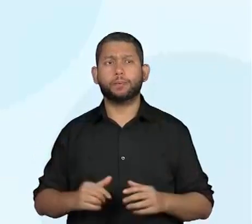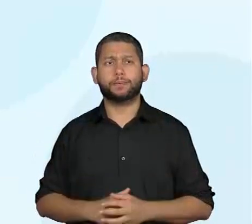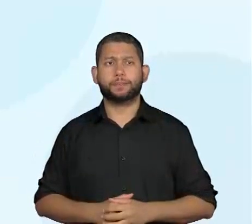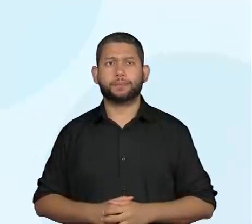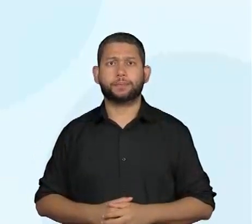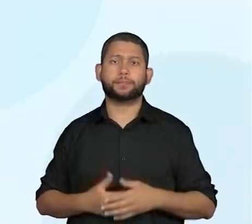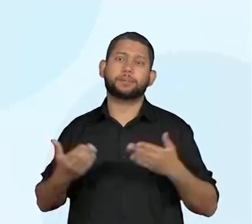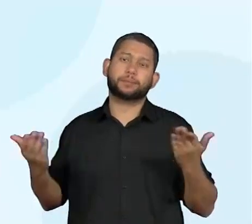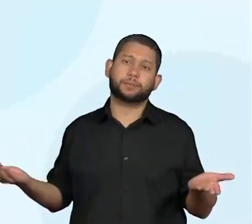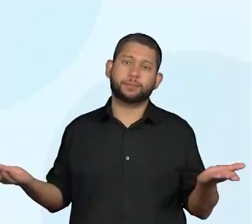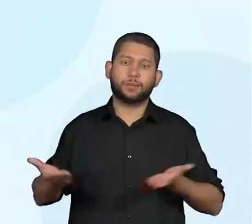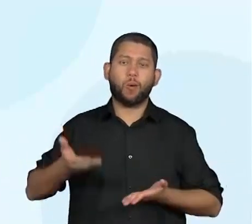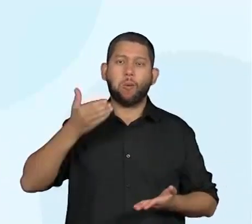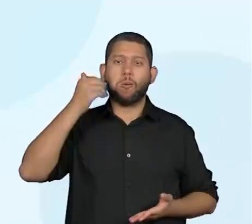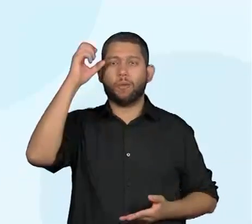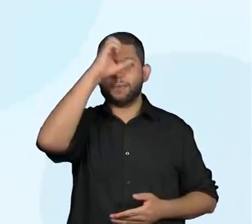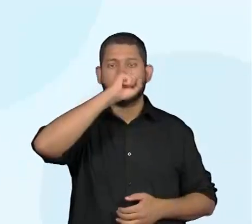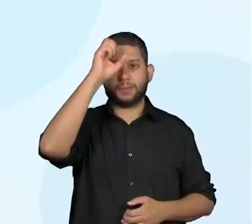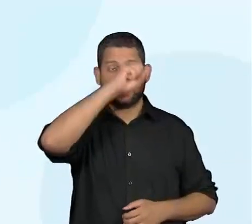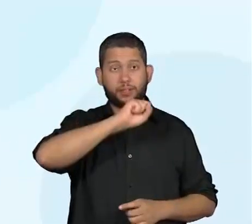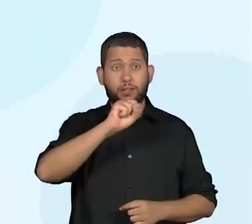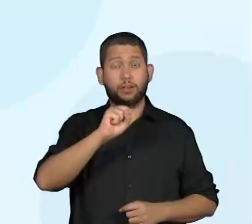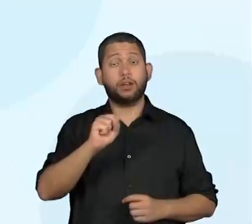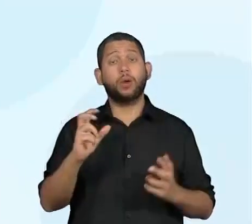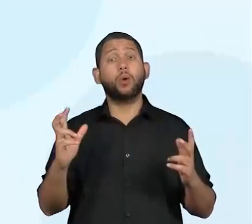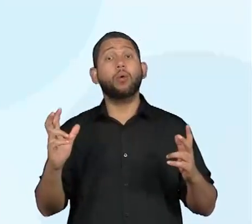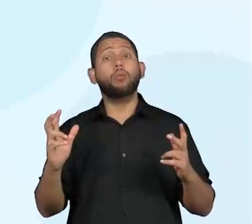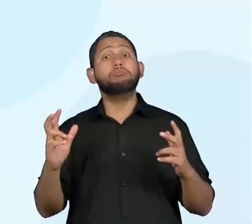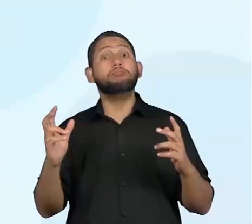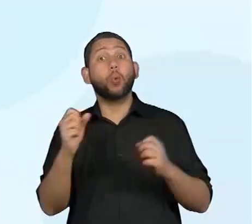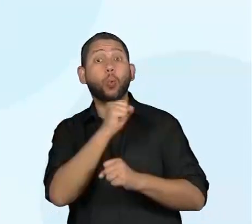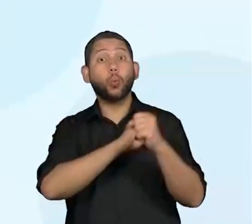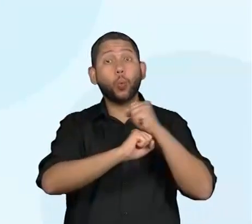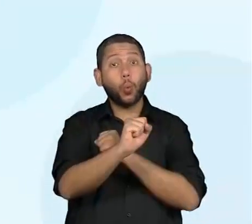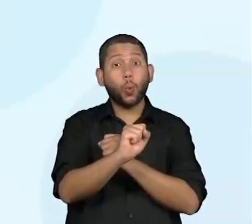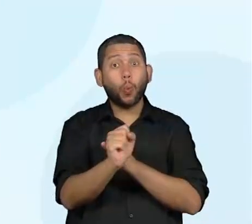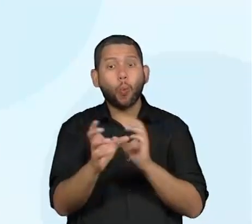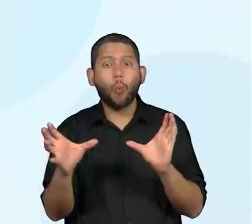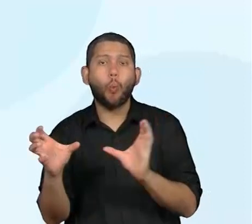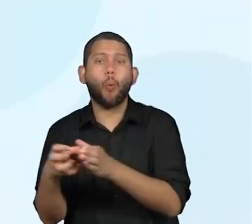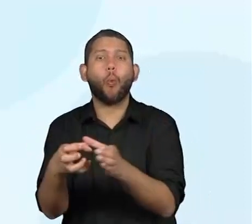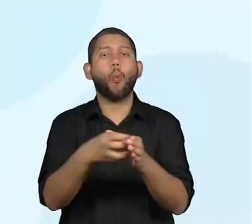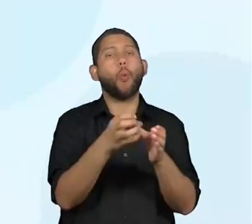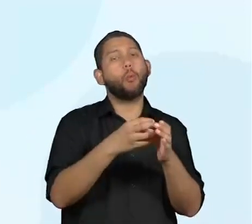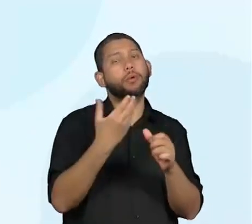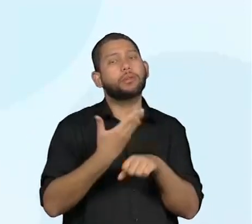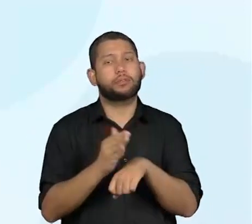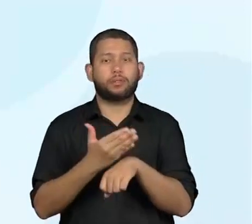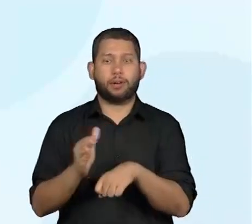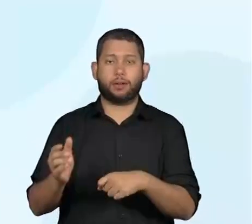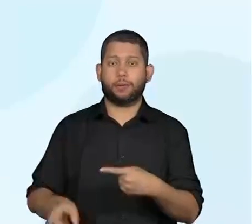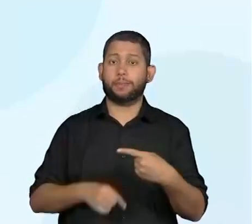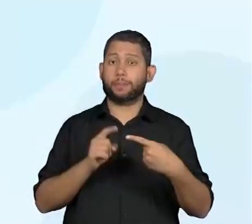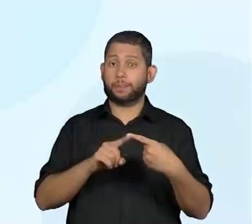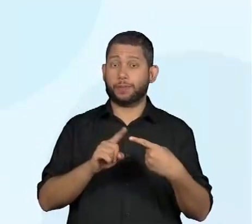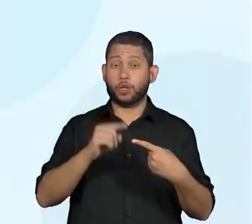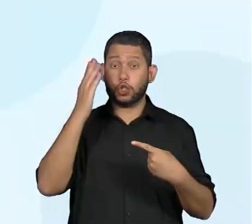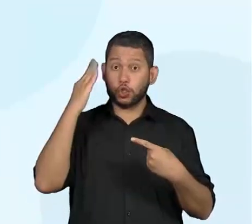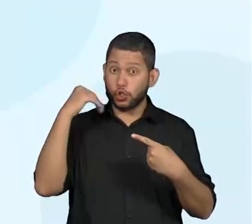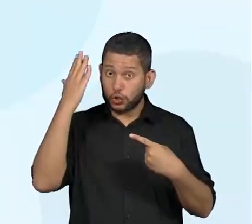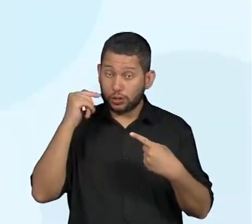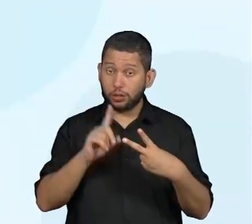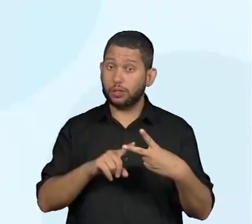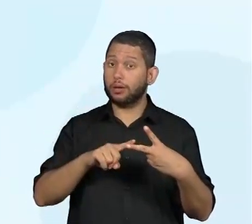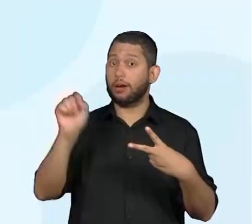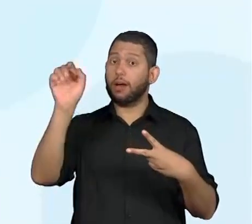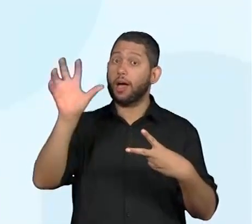O objeto do conhecimento, lutas do contexto comunitário, matrizes indígena e africana. E o que vamos